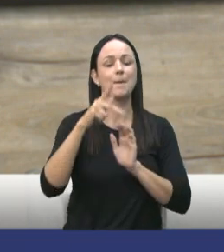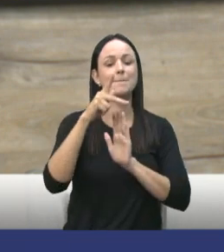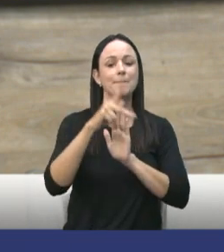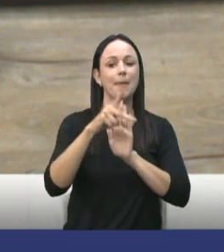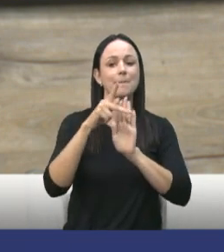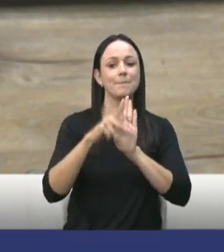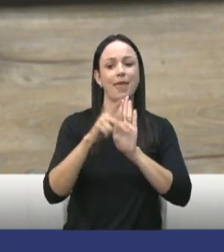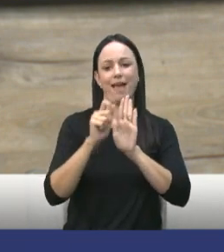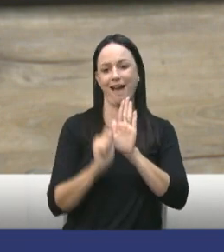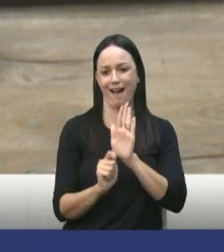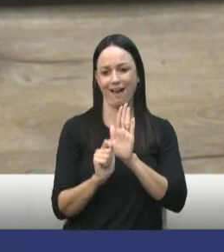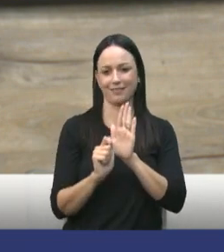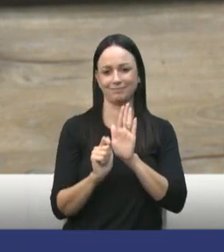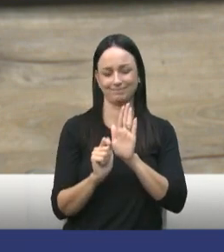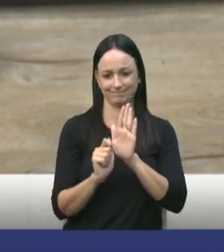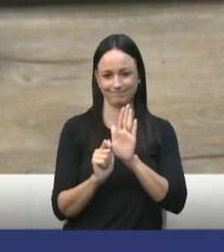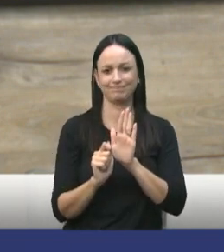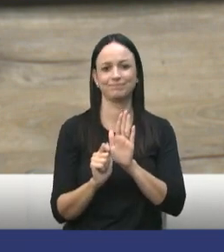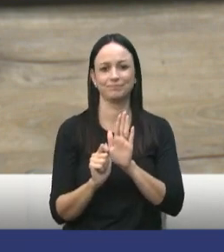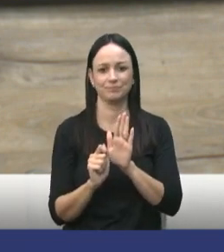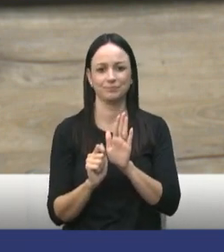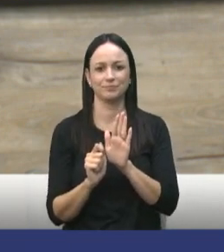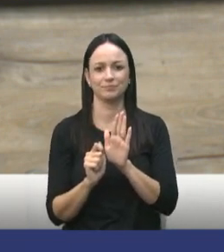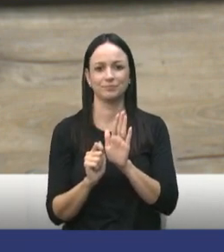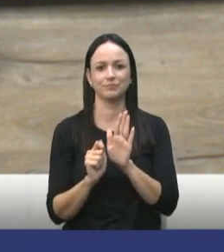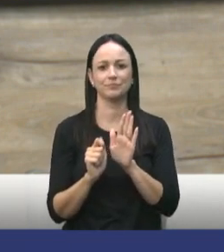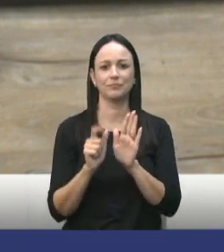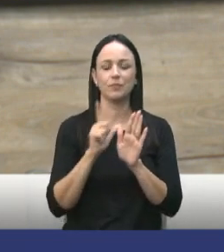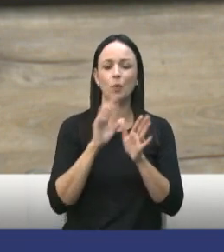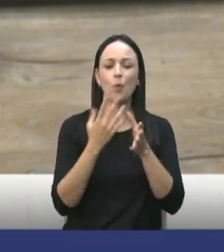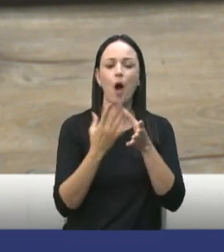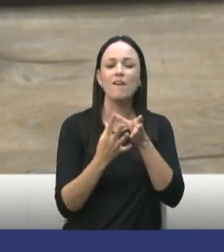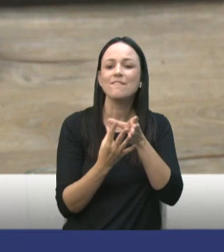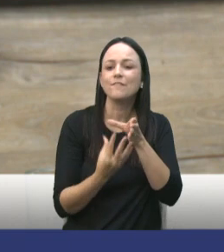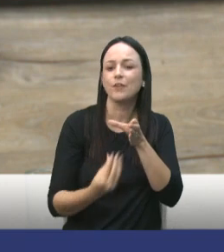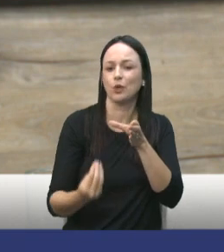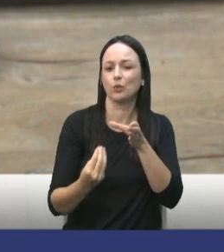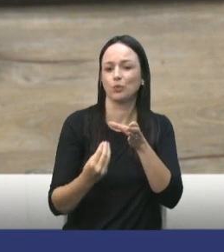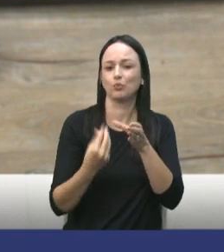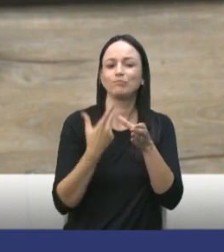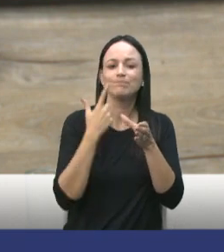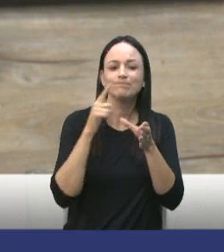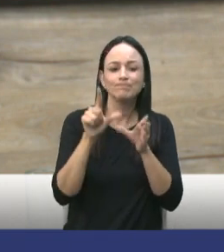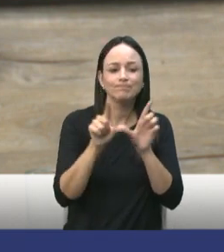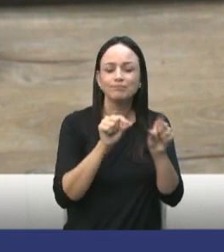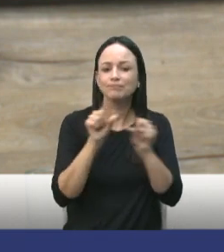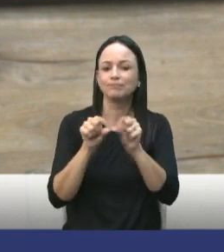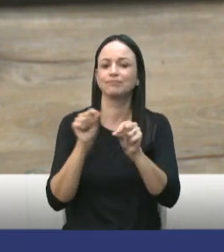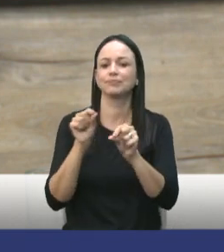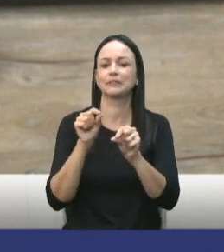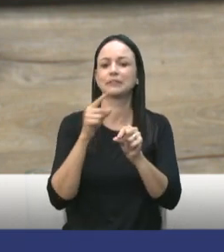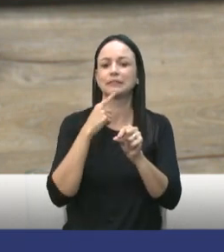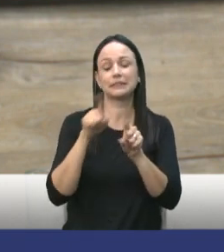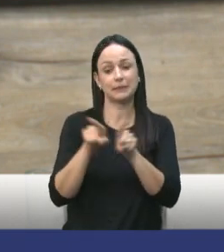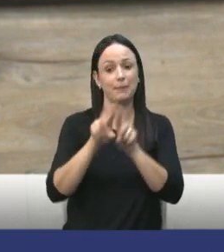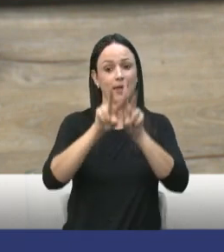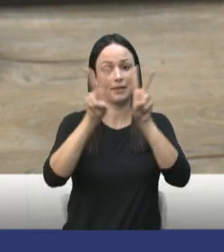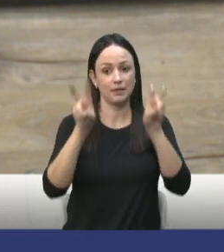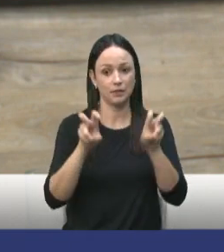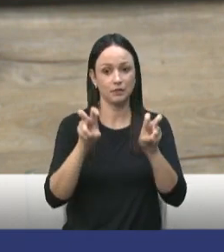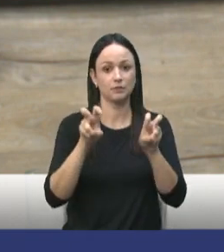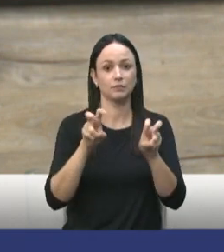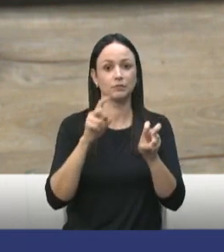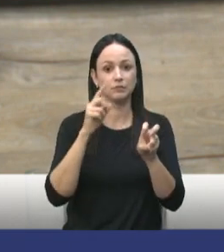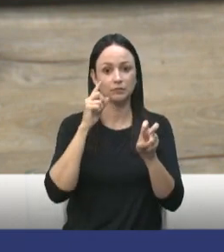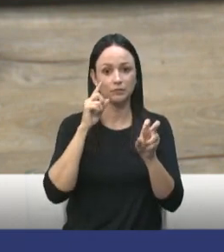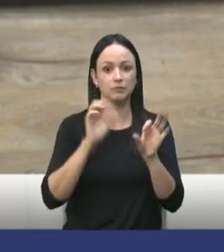plurianual. Então ele acaba exercendo esse filtro também através dessa temática. Então, ela leva em conta as ações e